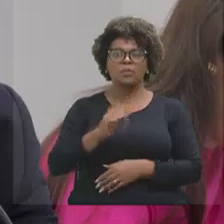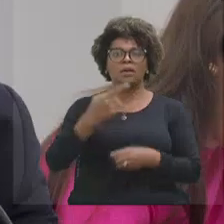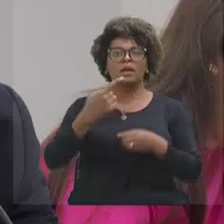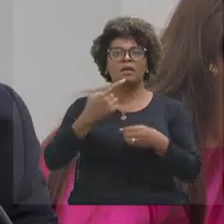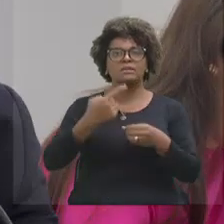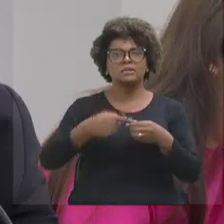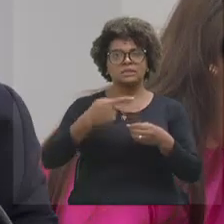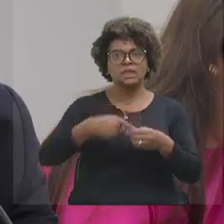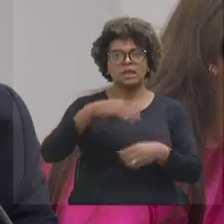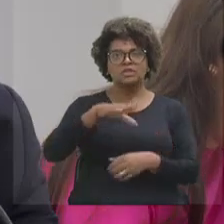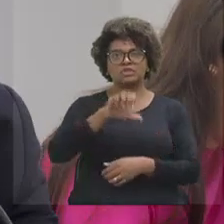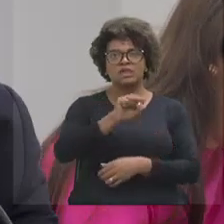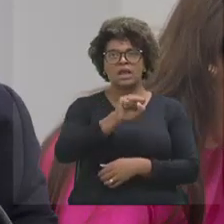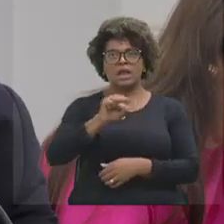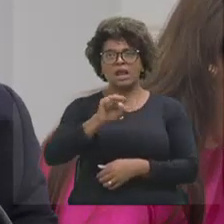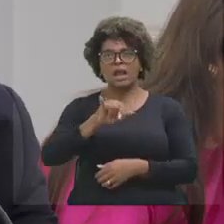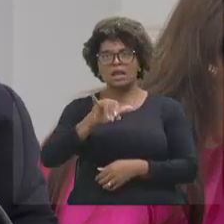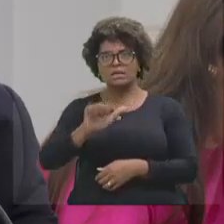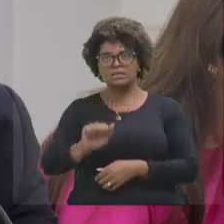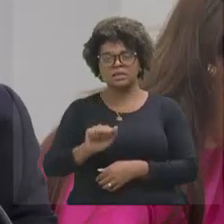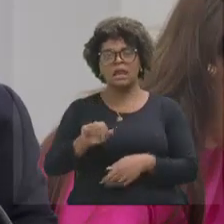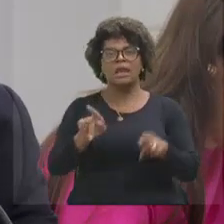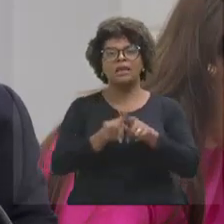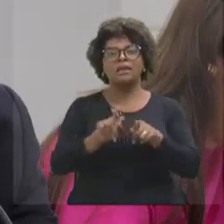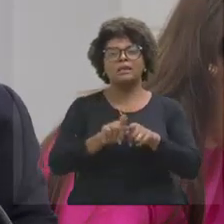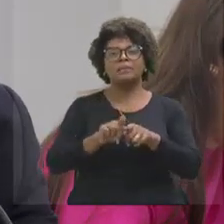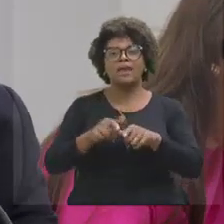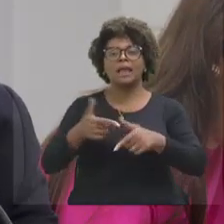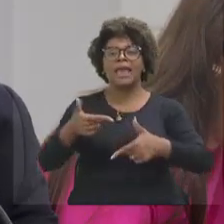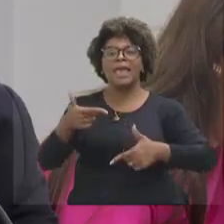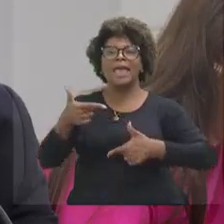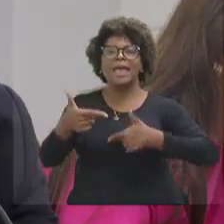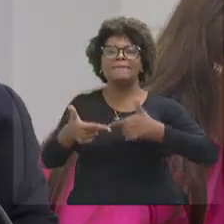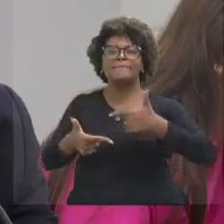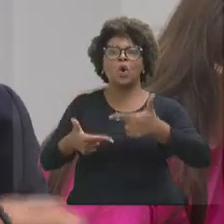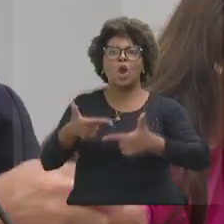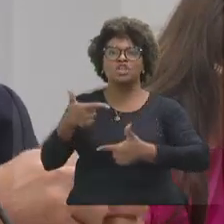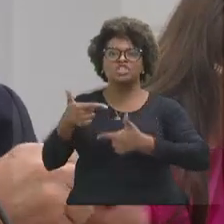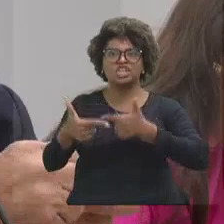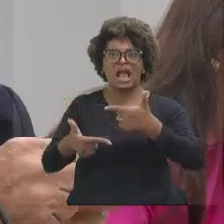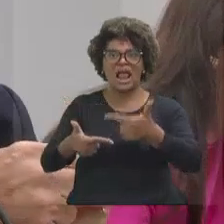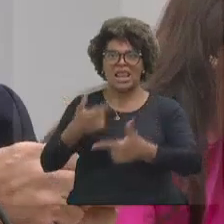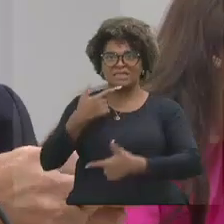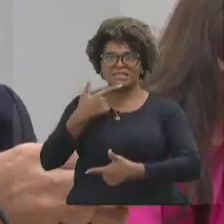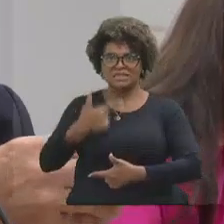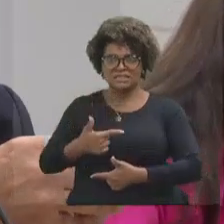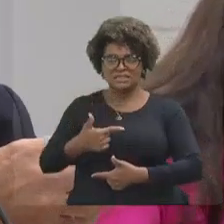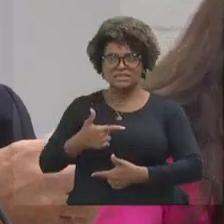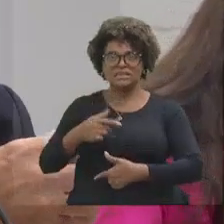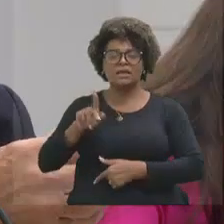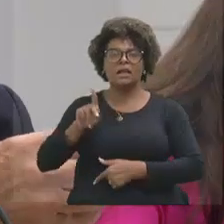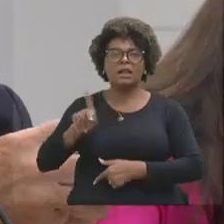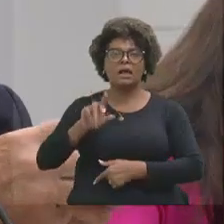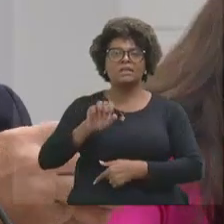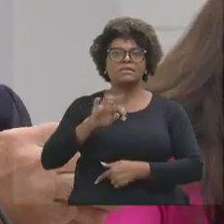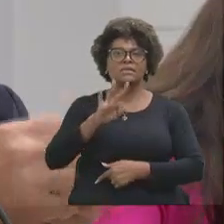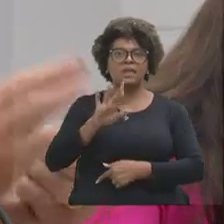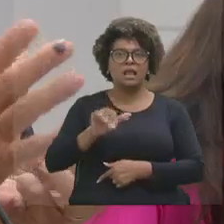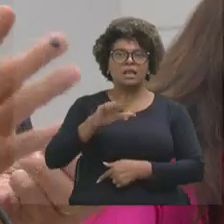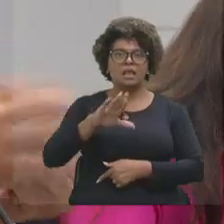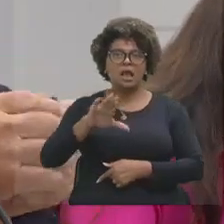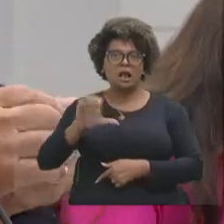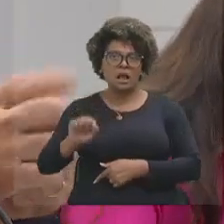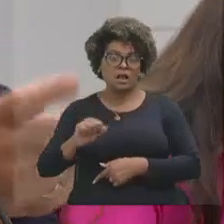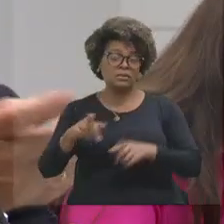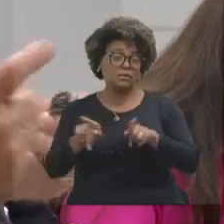e também hemodiálise para Santa Casa a UPA nós precisamos dar uma acelerada na questão da Vigilância Sanitária